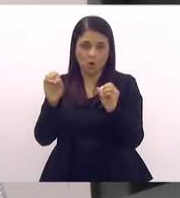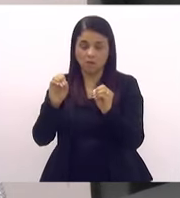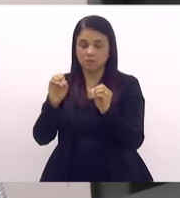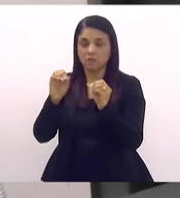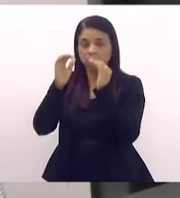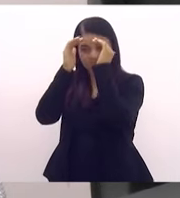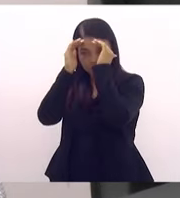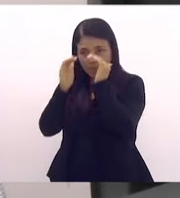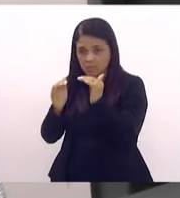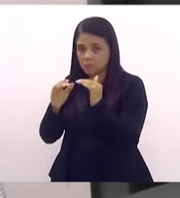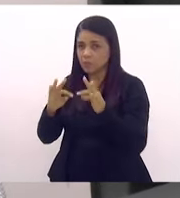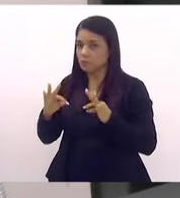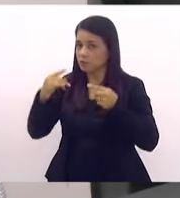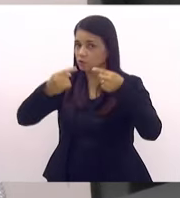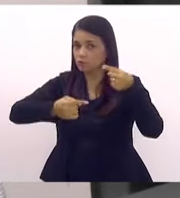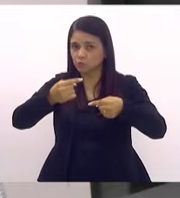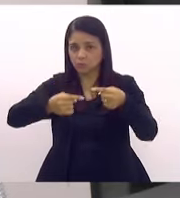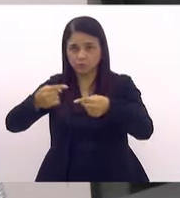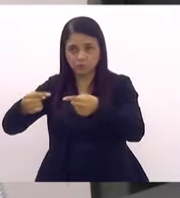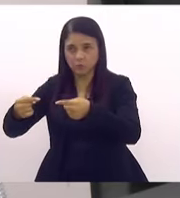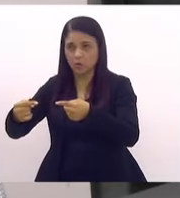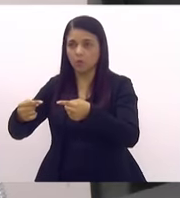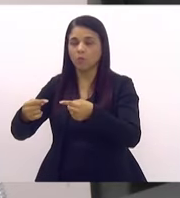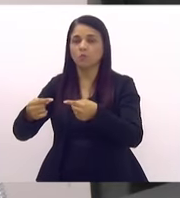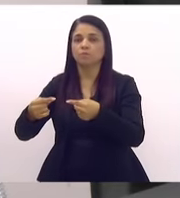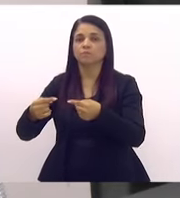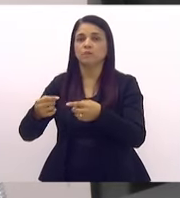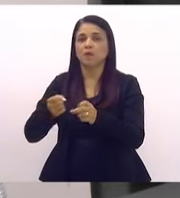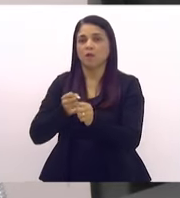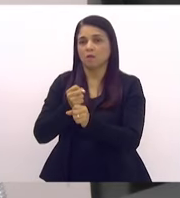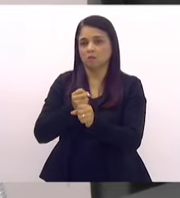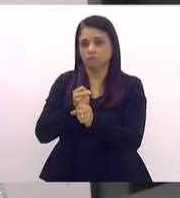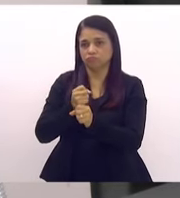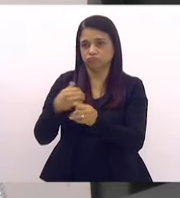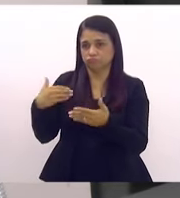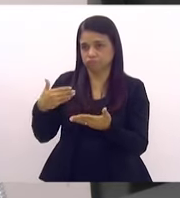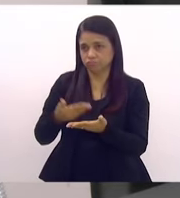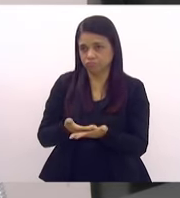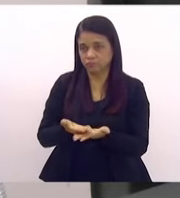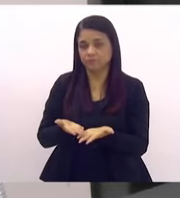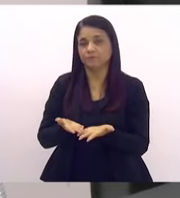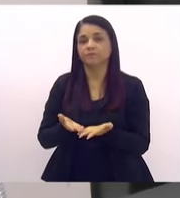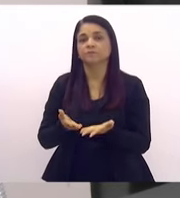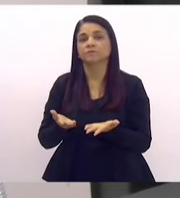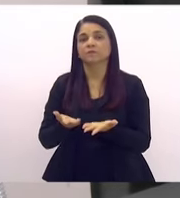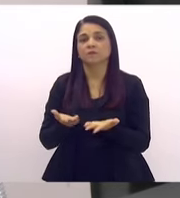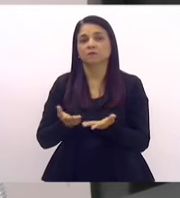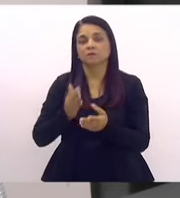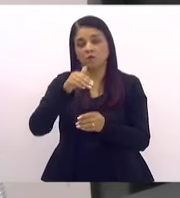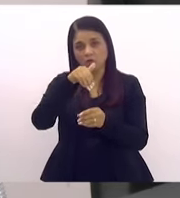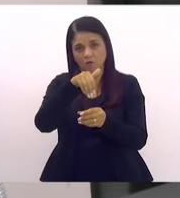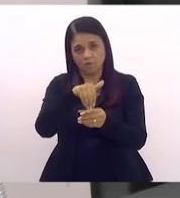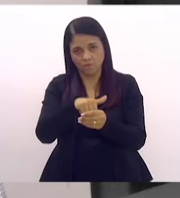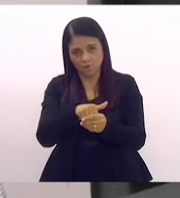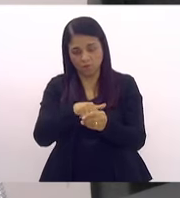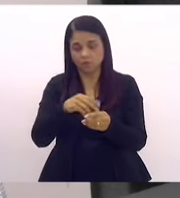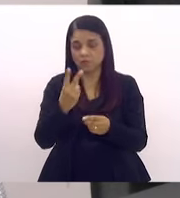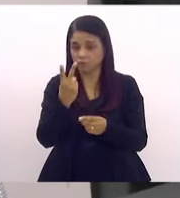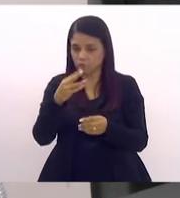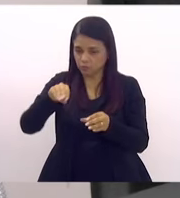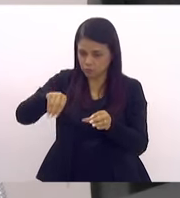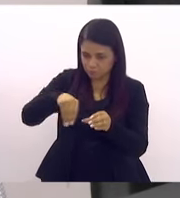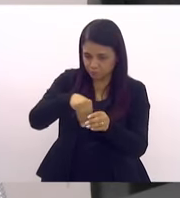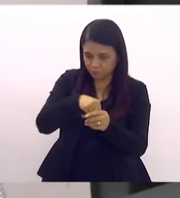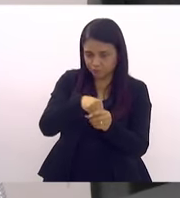toda a discussão, não só a Vossa Excelência, mas por toda a discussão que a gente fez ao longo de um ano. Então, em votação, o voto original, retificado, incorporando esses